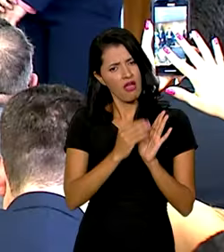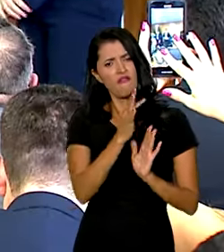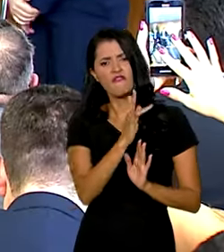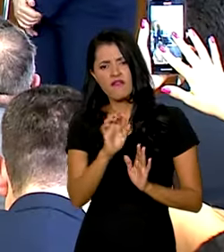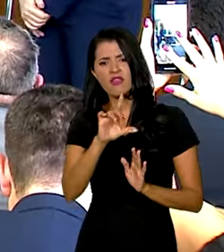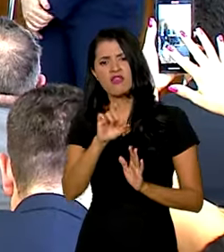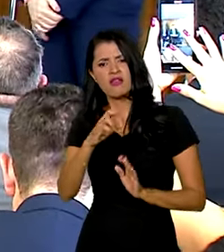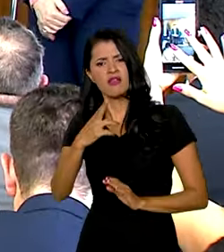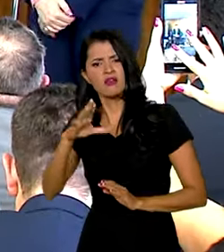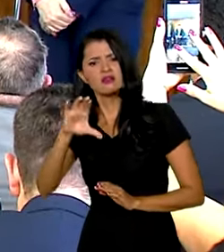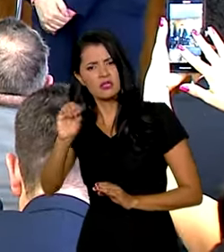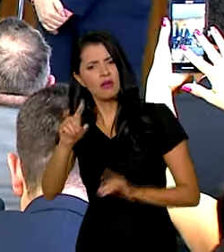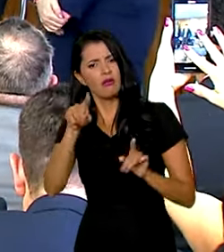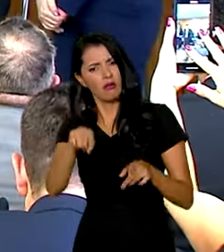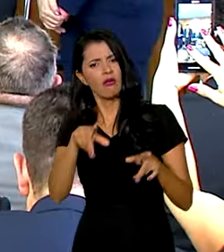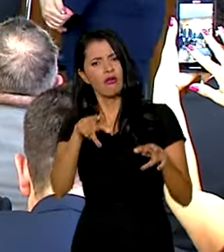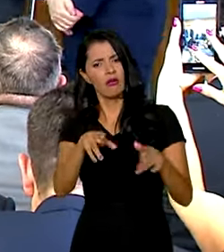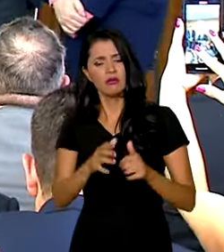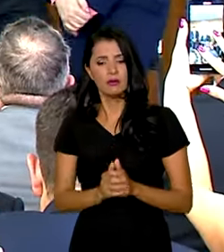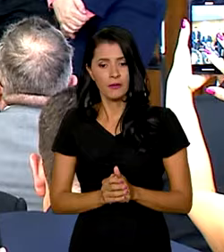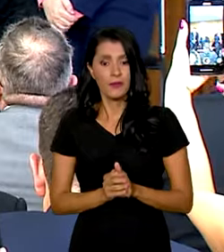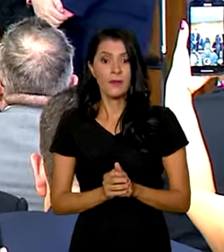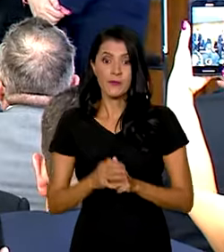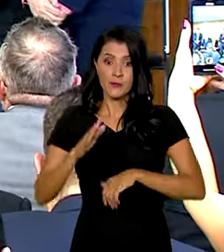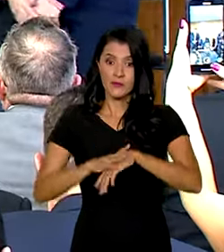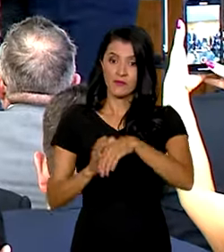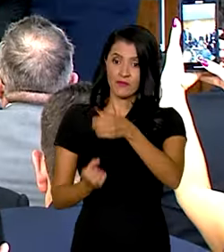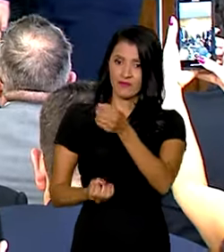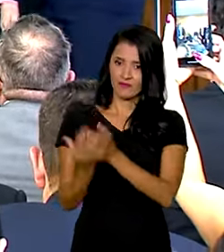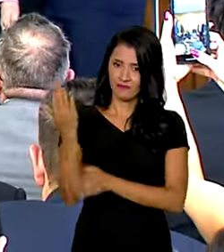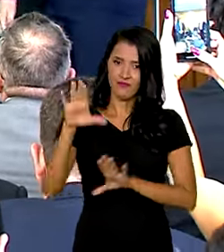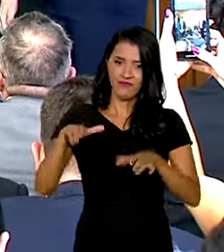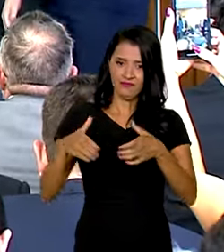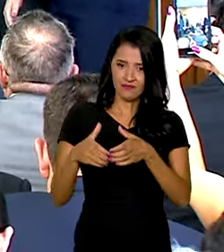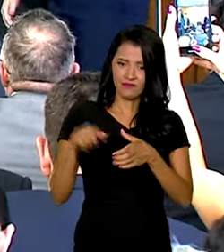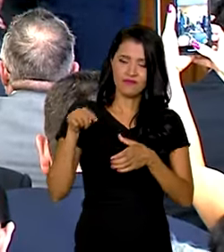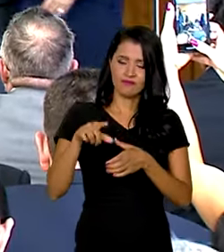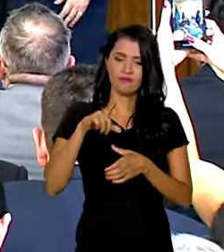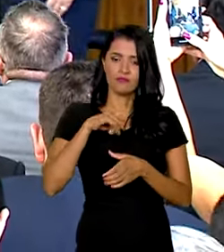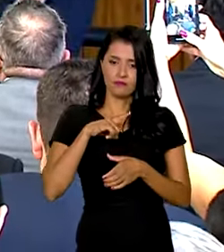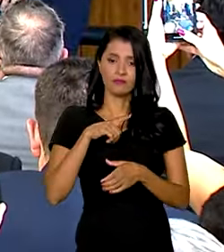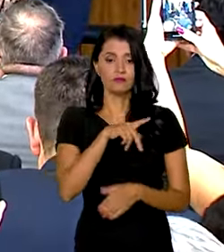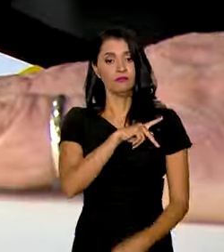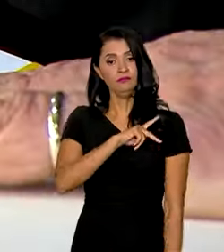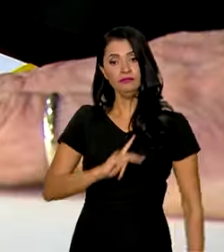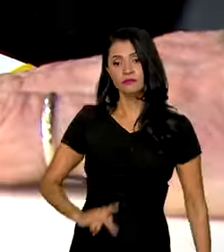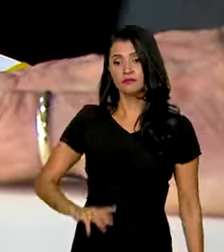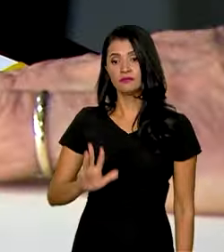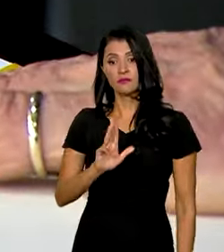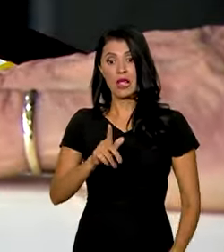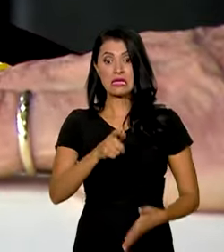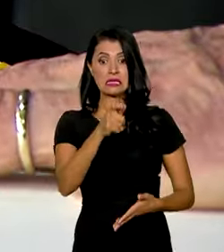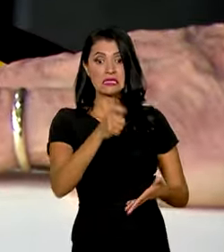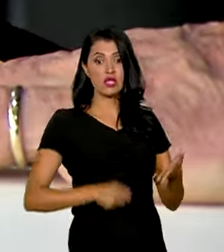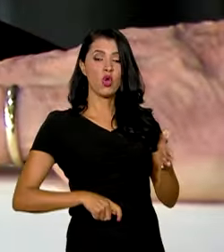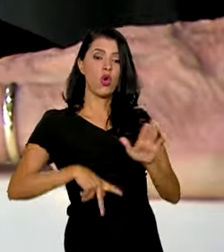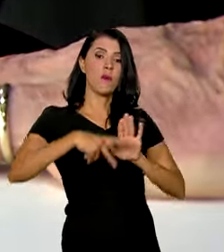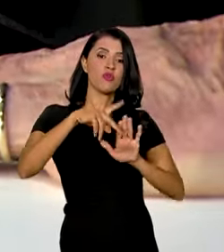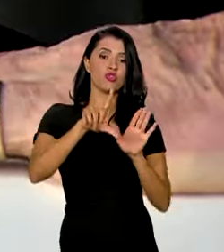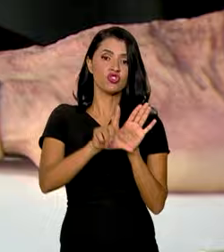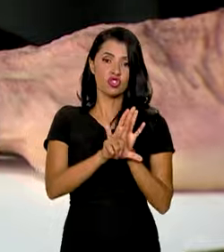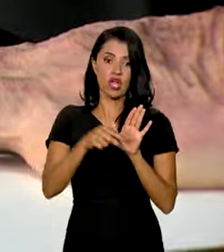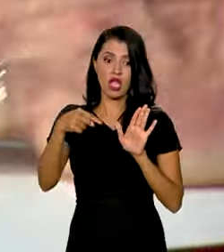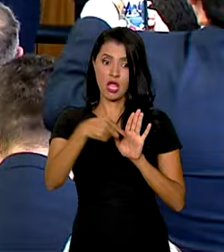Brasileira. Durante a cerimônia de instalação do Conselho da Federação, o presidente Lula assinou o projeto de lei